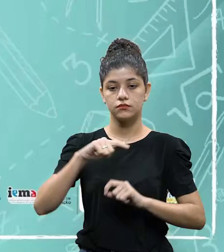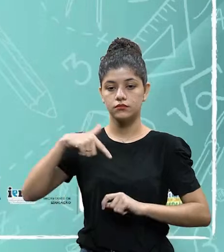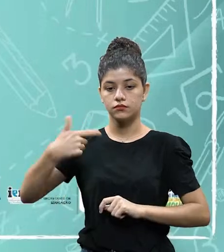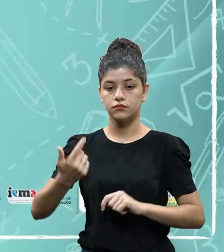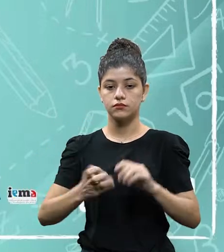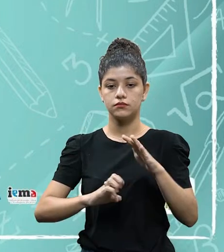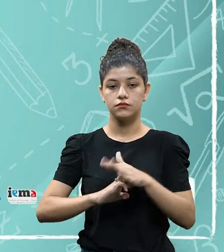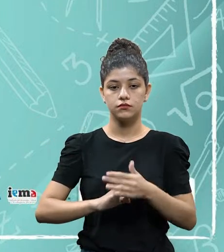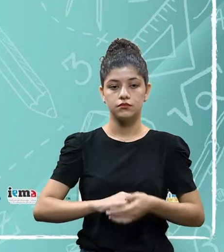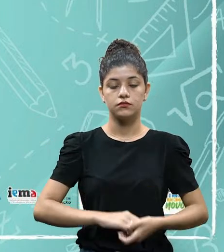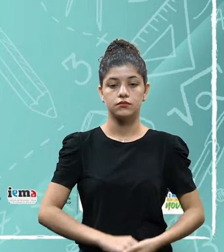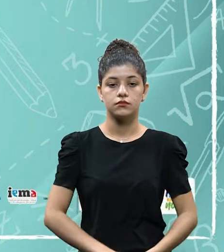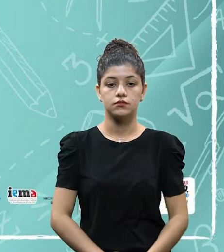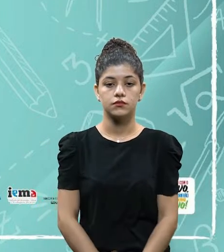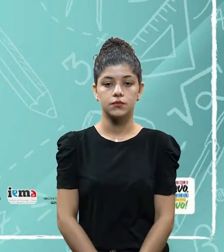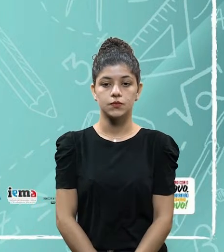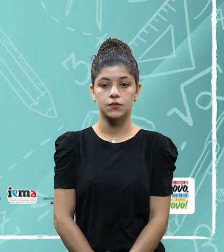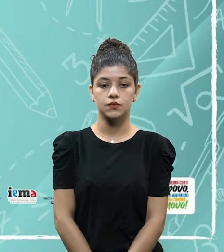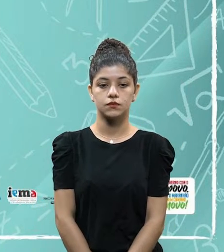concorrentes.